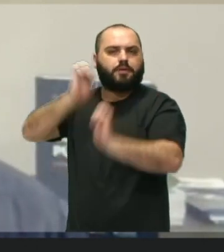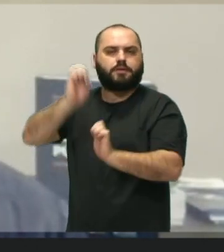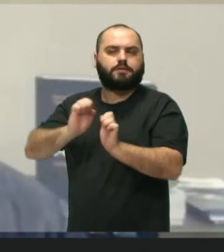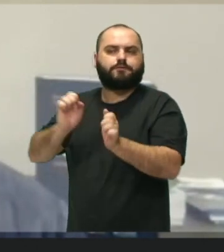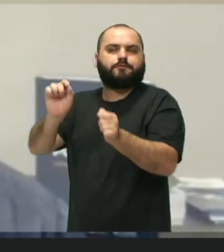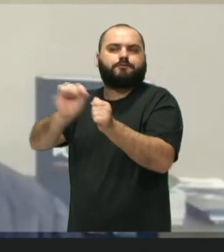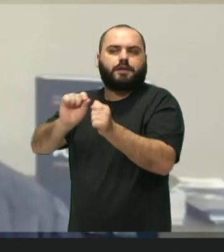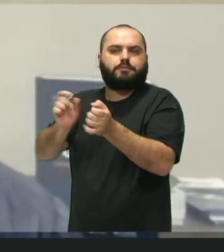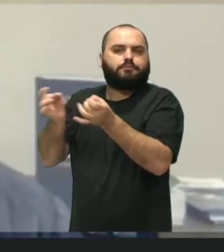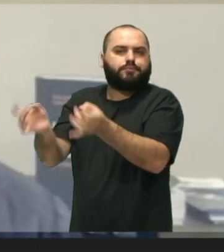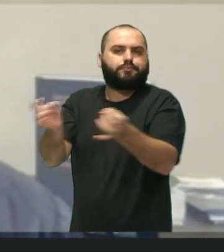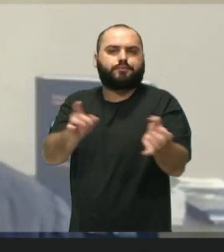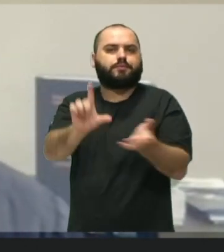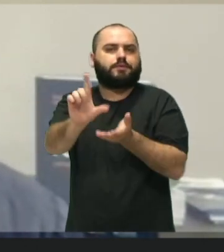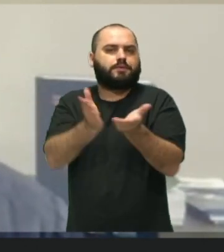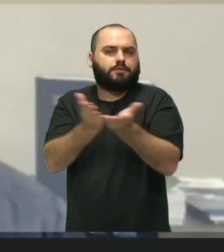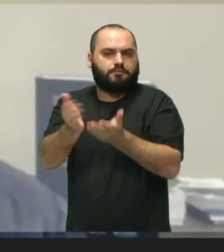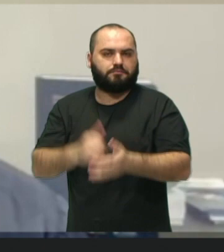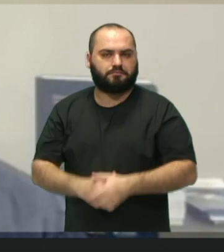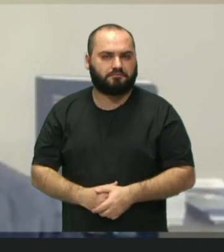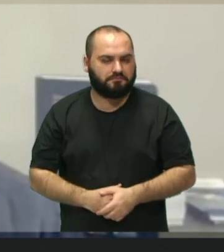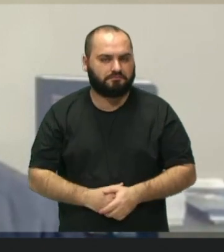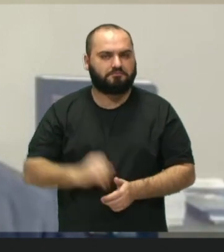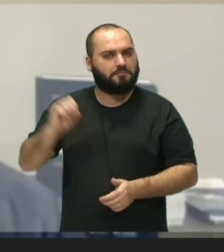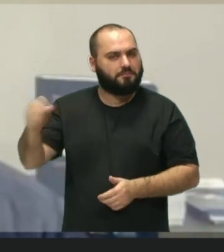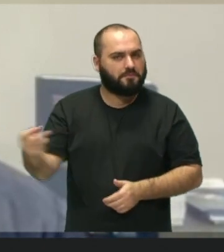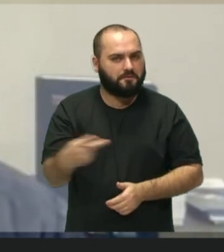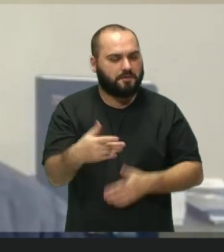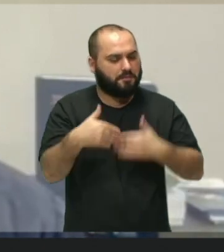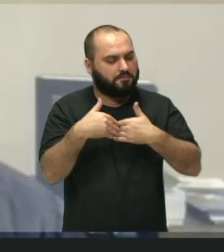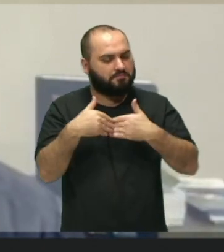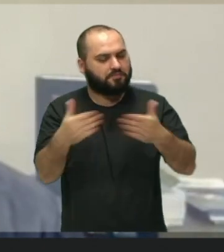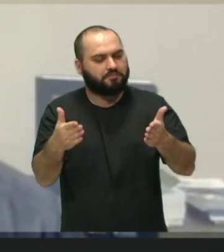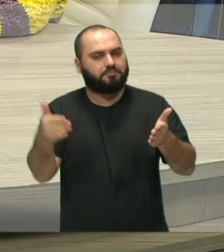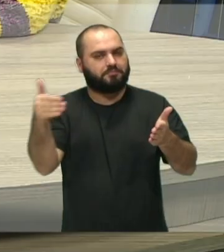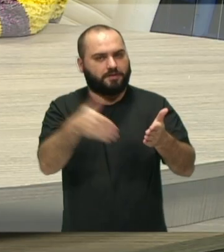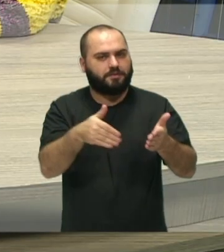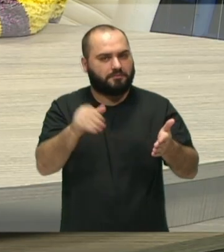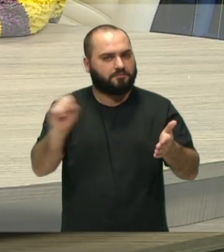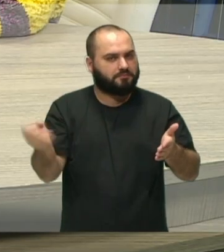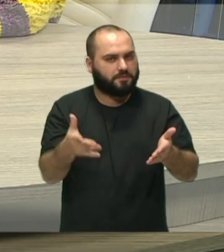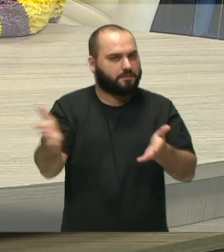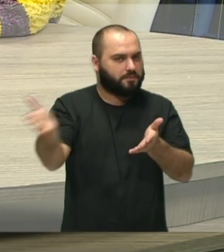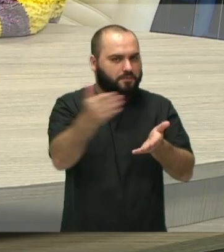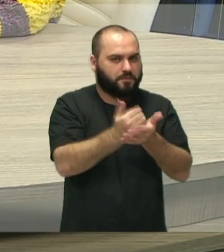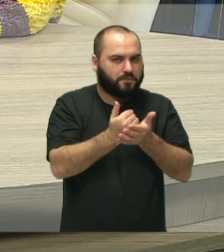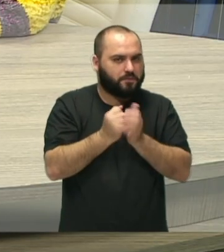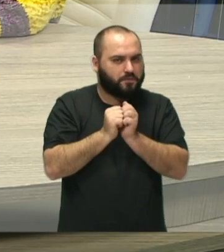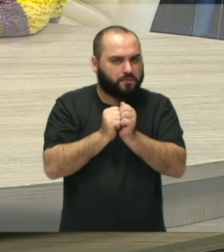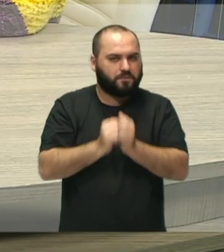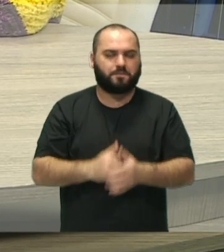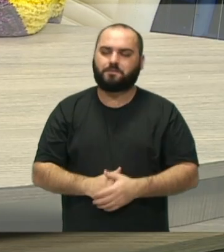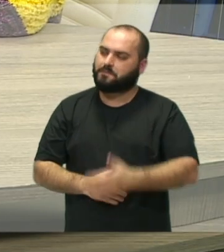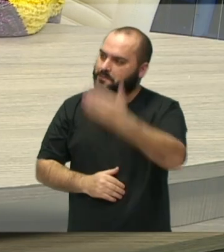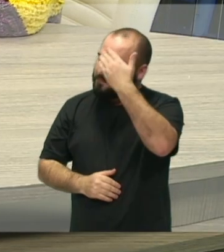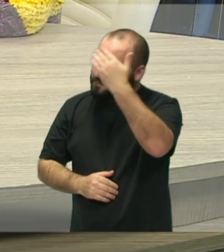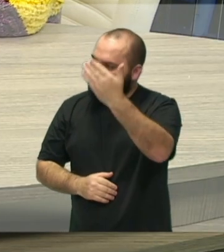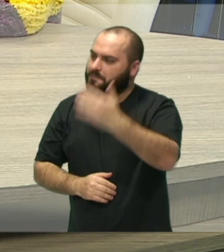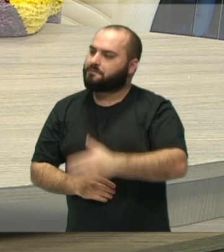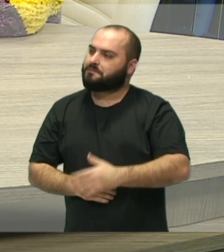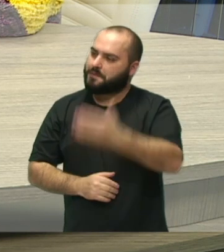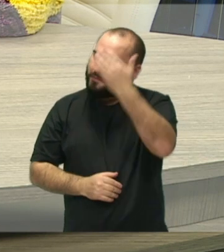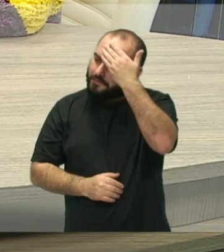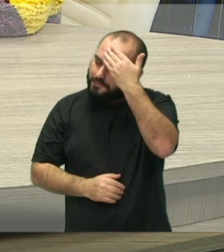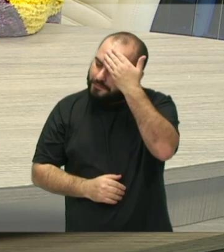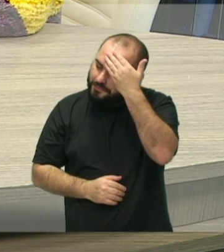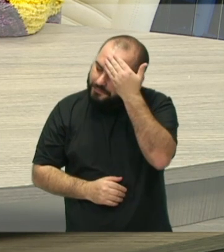aplicar na sua, né? Então aproveite, essa é a porta que a Câmara abriu e vamos aproveitar. Com certeza. Samuel, olha, muitíssimo obrigada